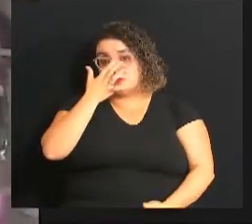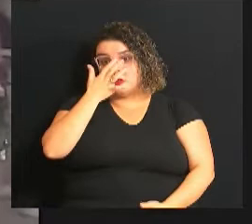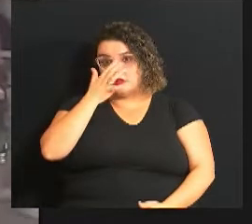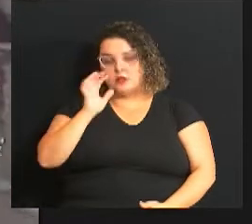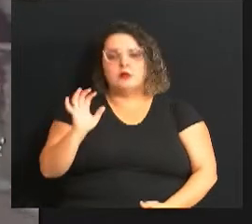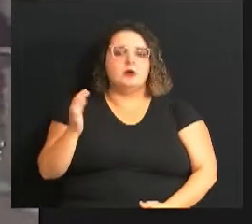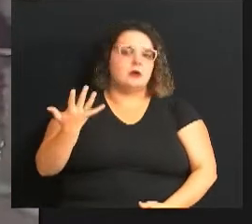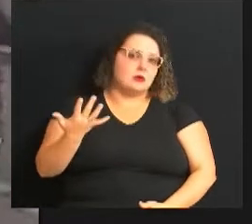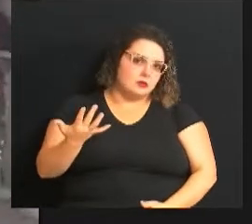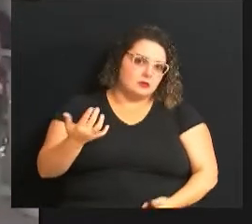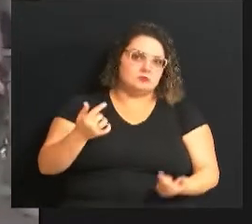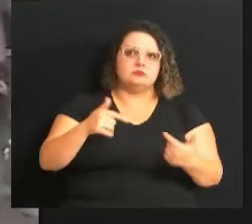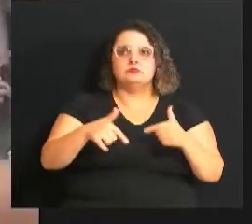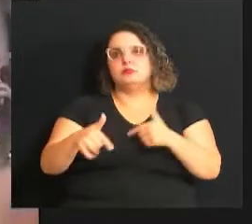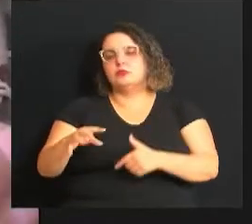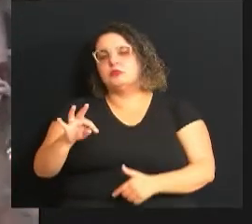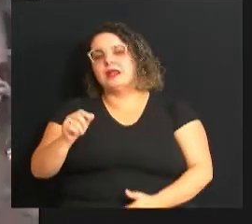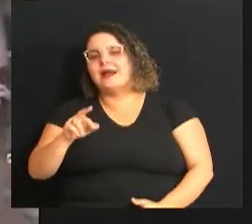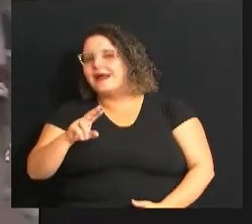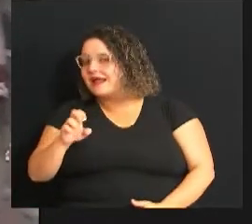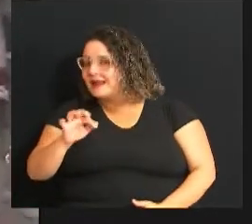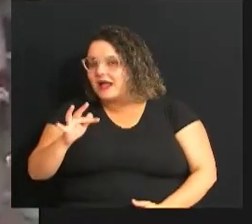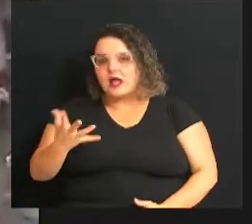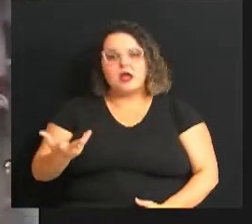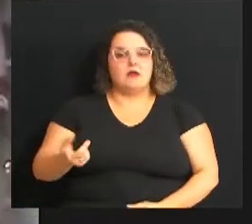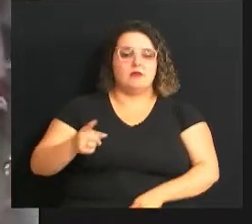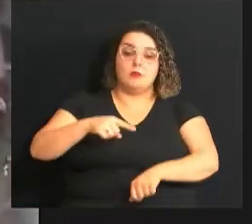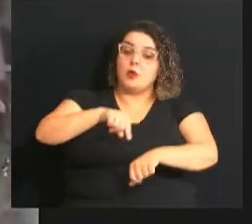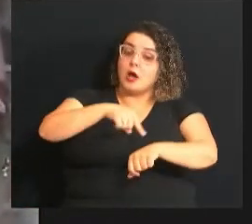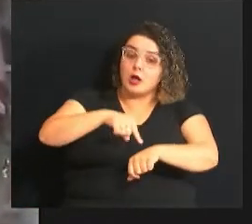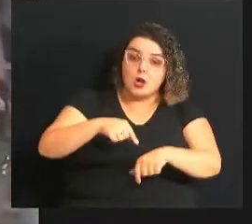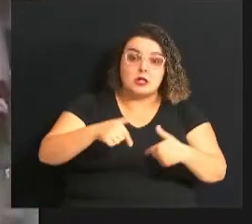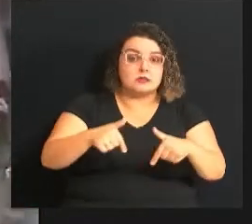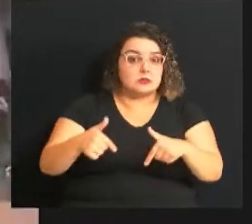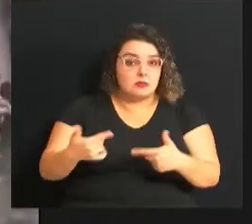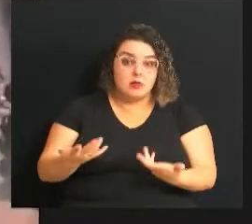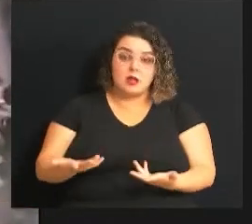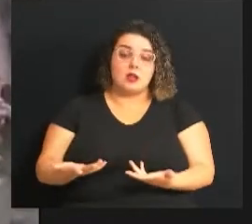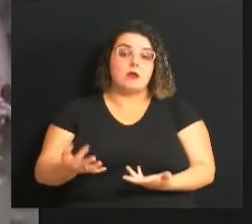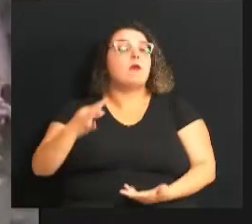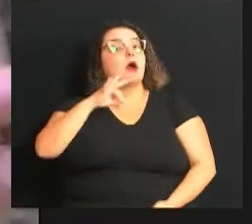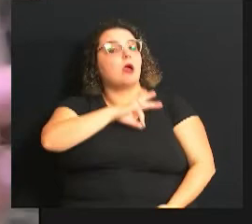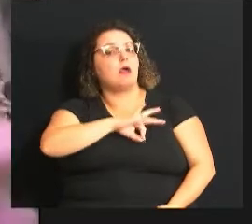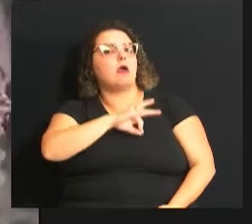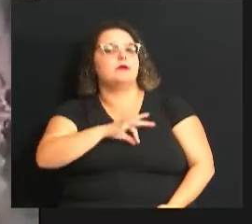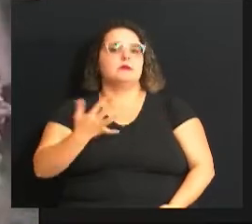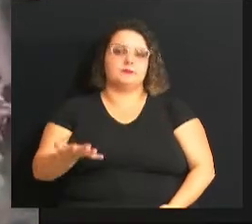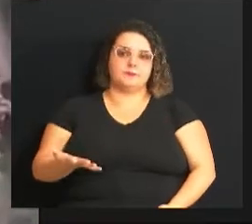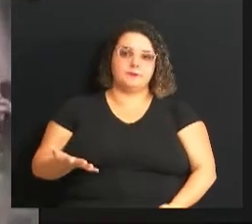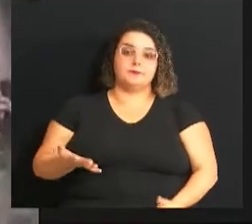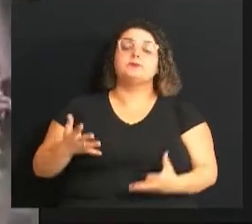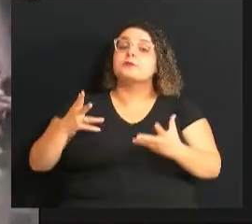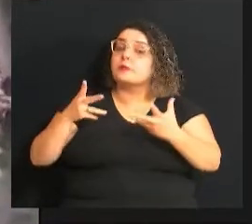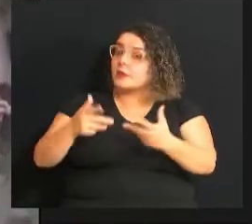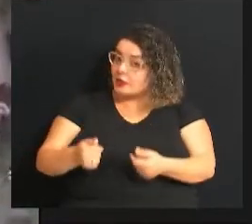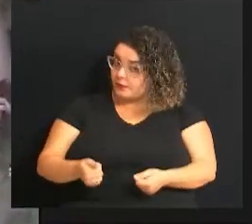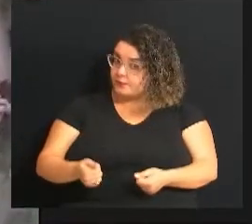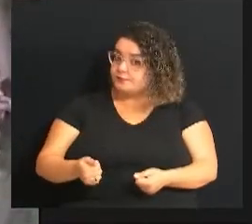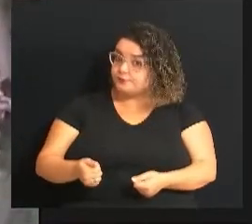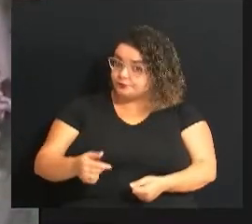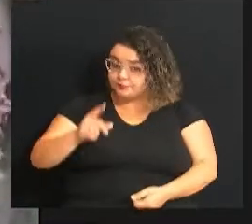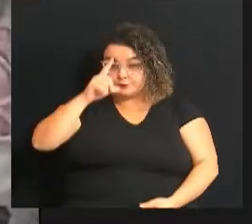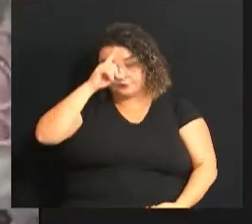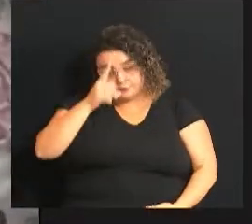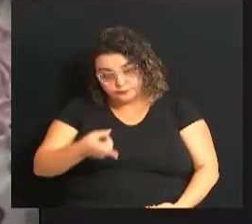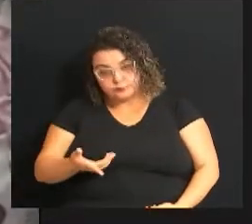por tarefa, acontece o trabalho por horas trabalhadas, e aí aquilo que é demandado, obrigatoriamente,